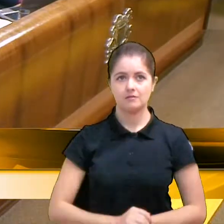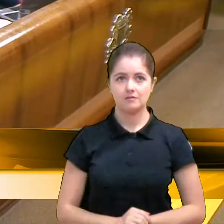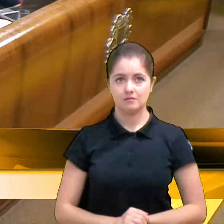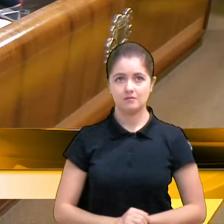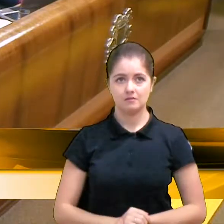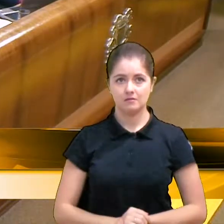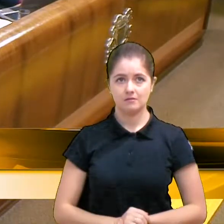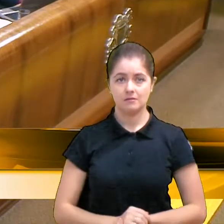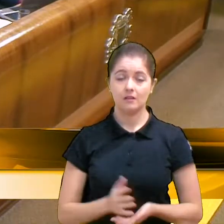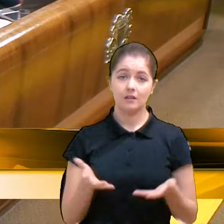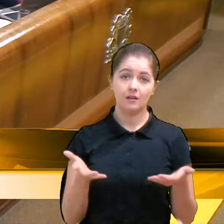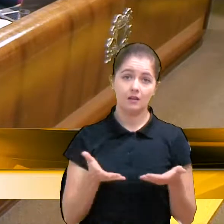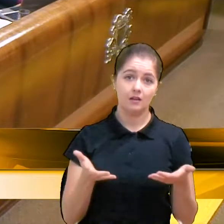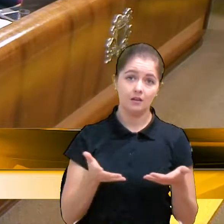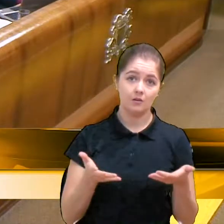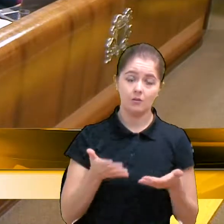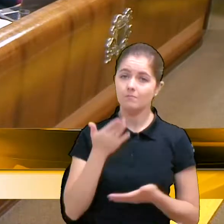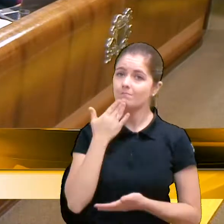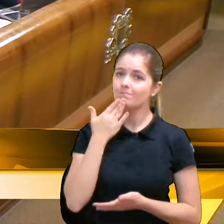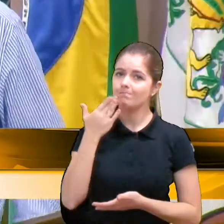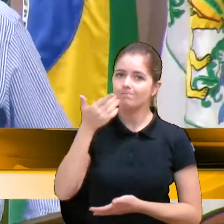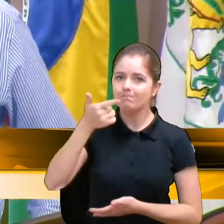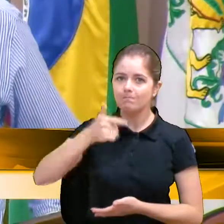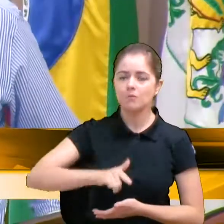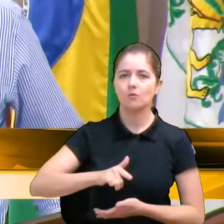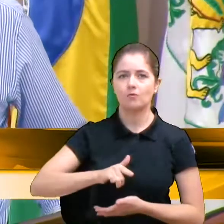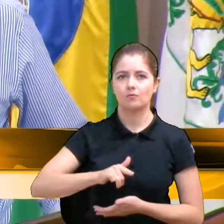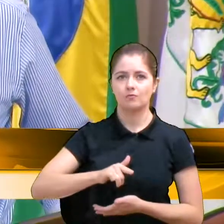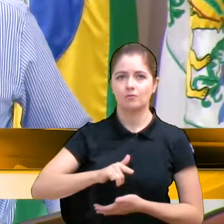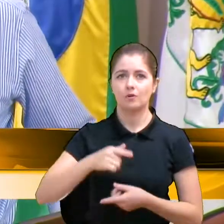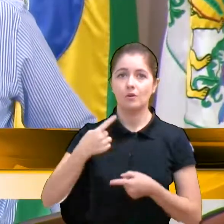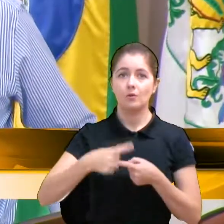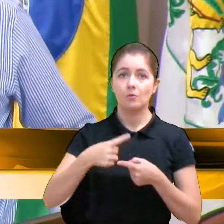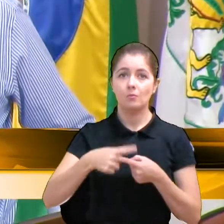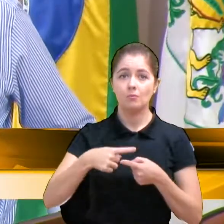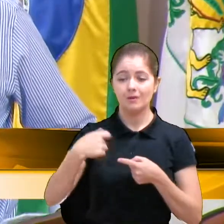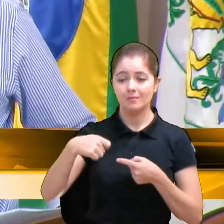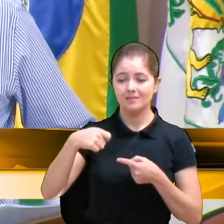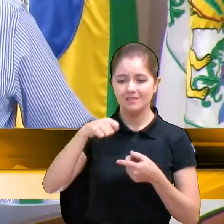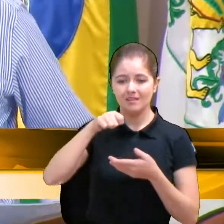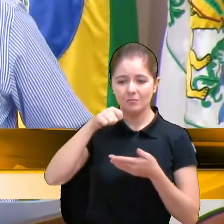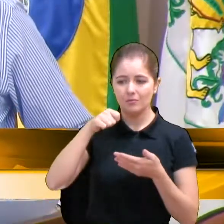e agora estamos repetindo esse pedido para que possamos avaliar efetivamente